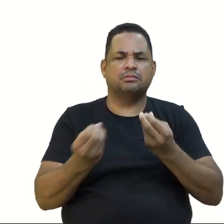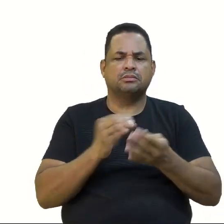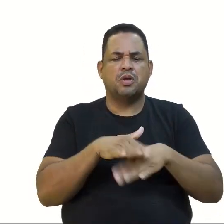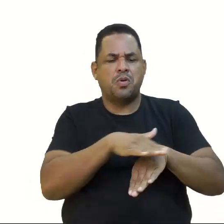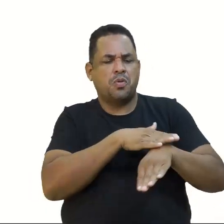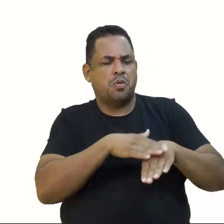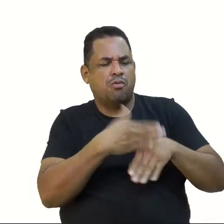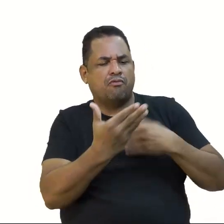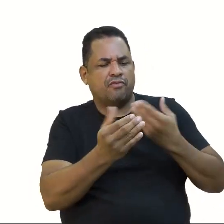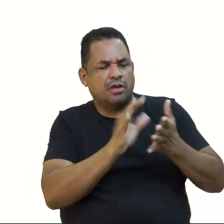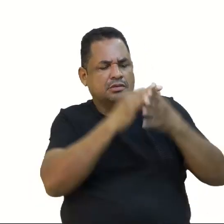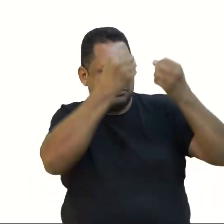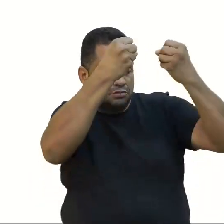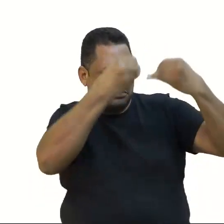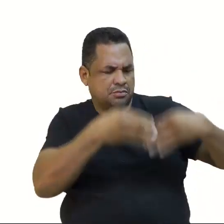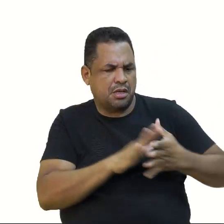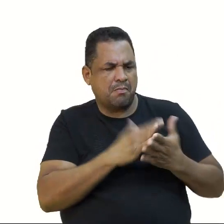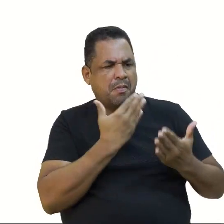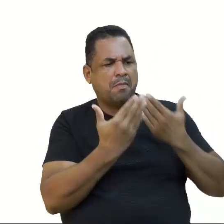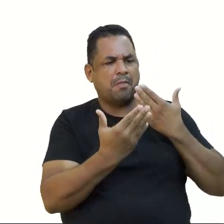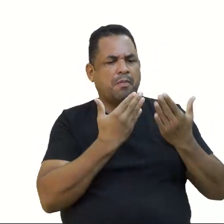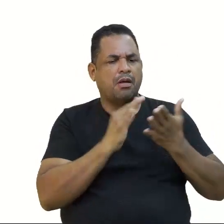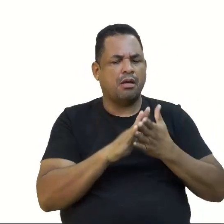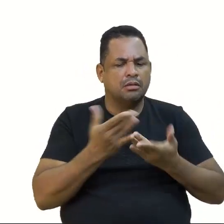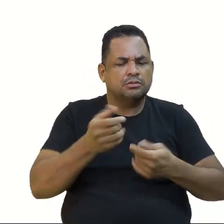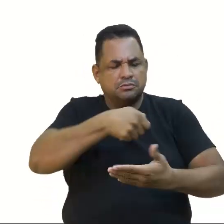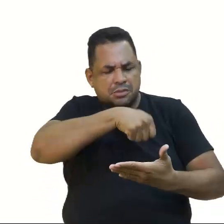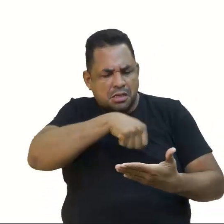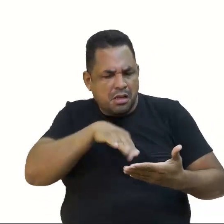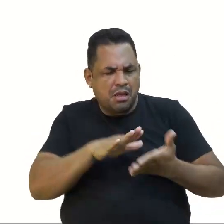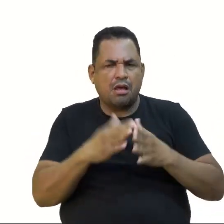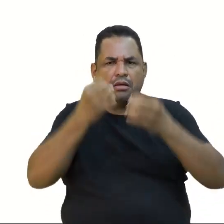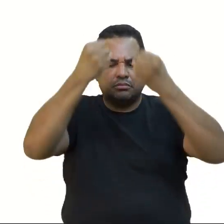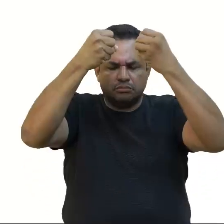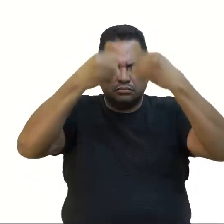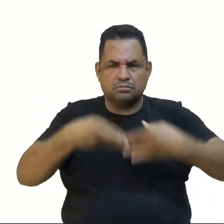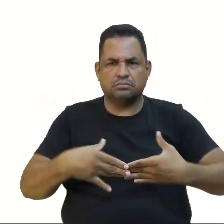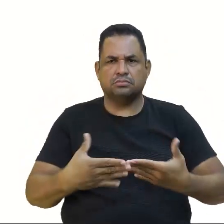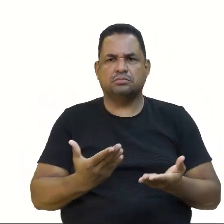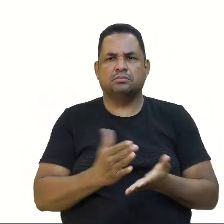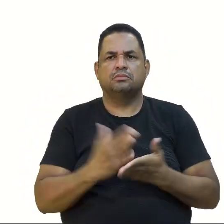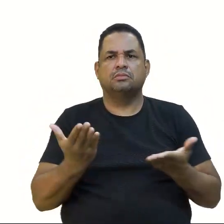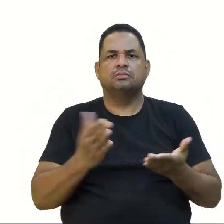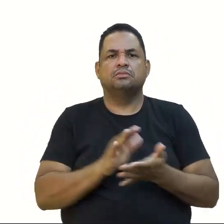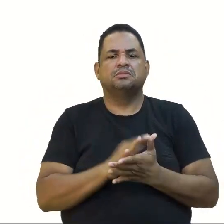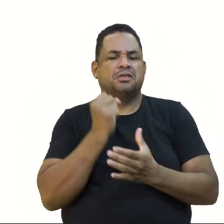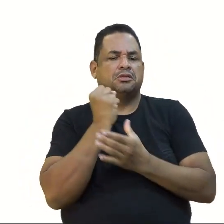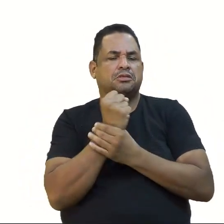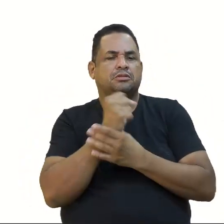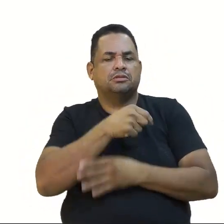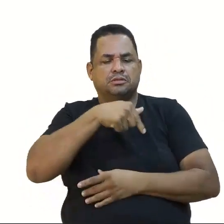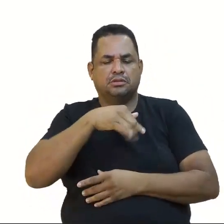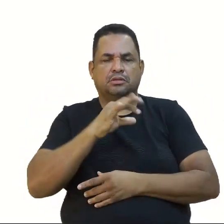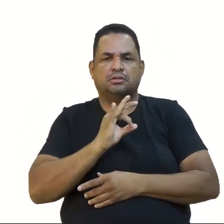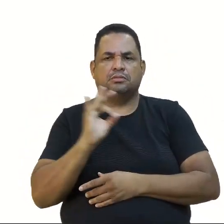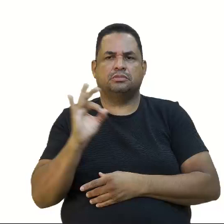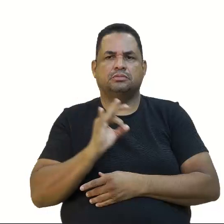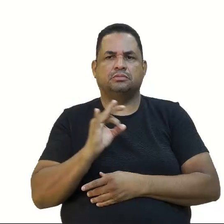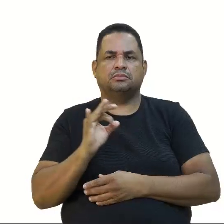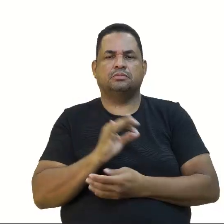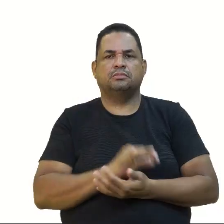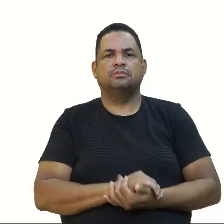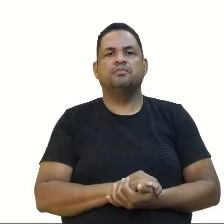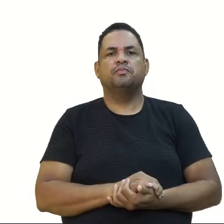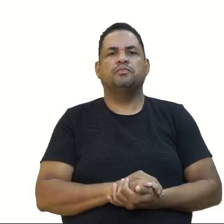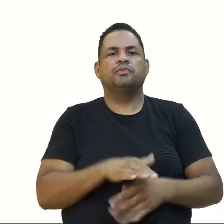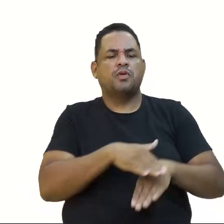ele, explica para ele, discute com ele. Fala, não, cara, é assim, ó, faz assim, faz assado. Isso vai te garantir 70%. Vem cá, vamos conversar